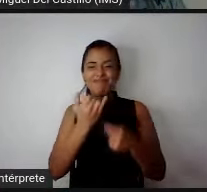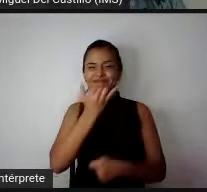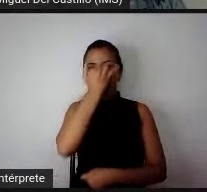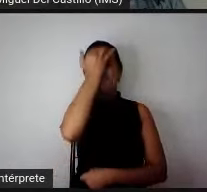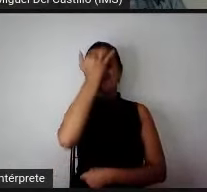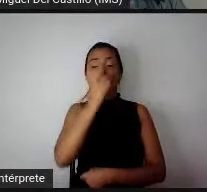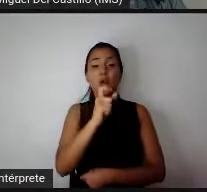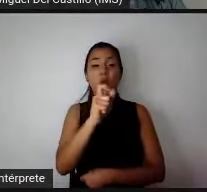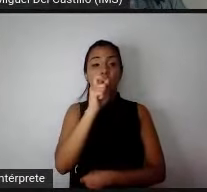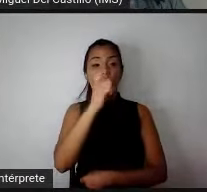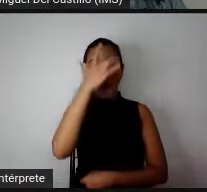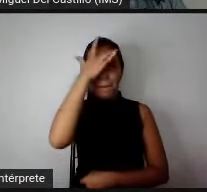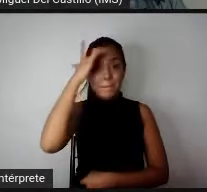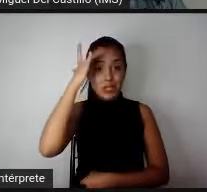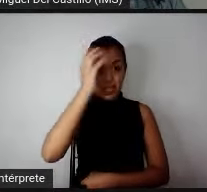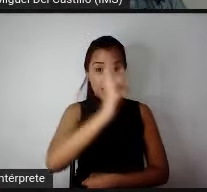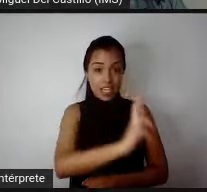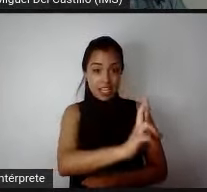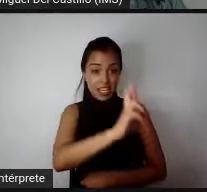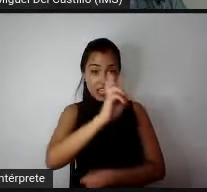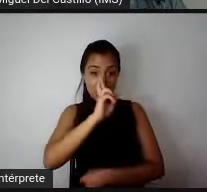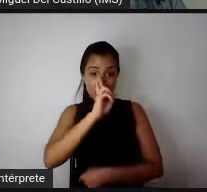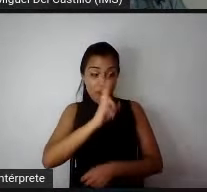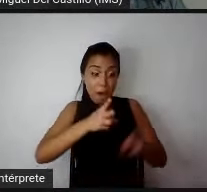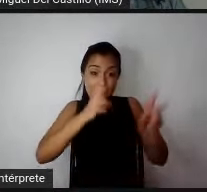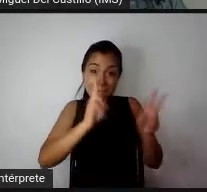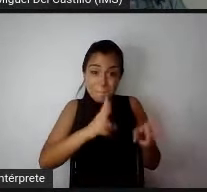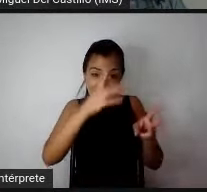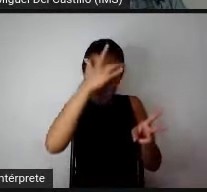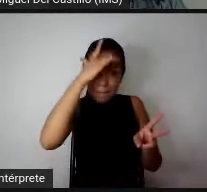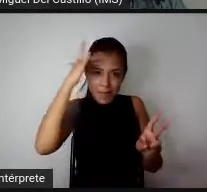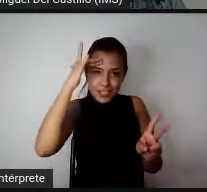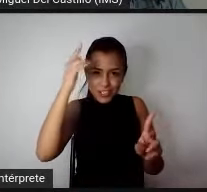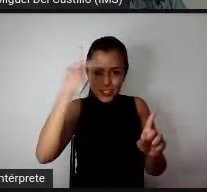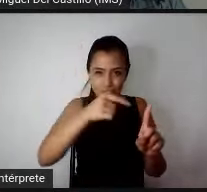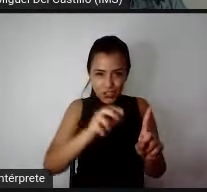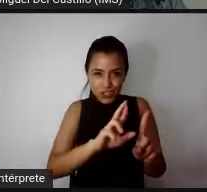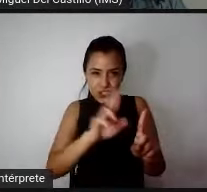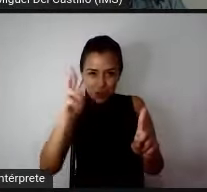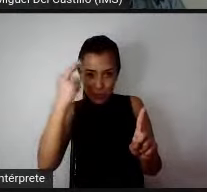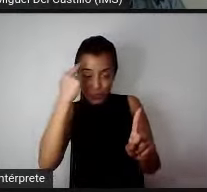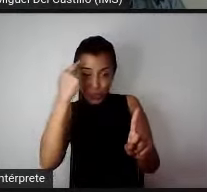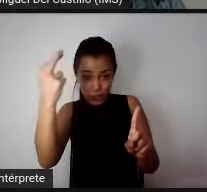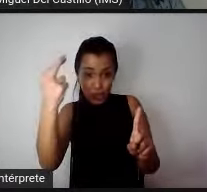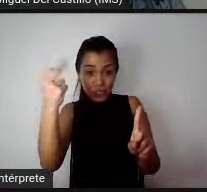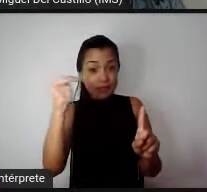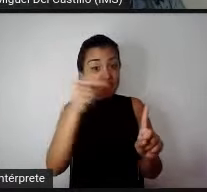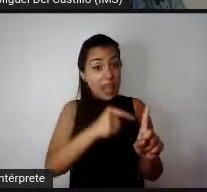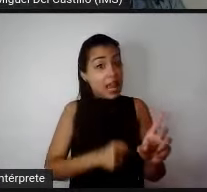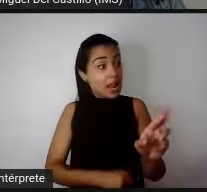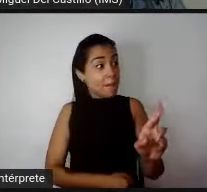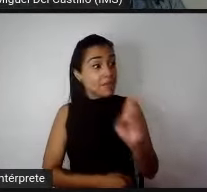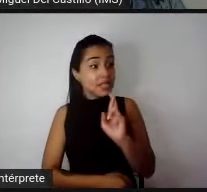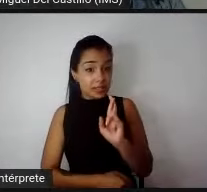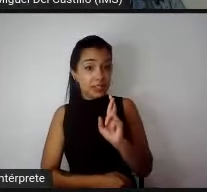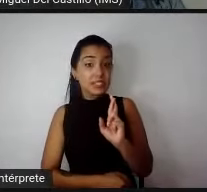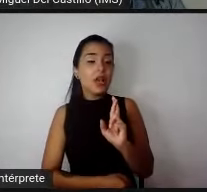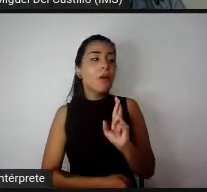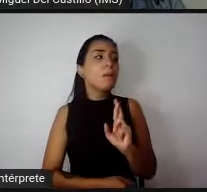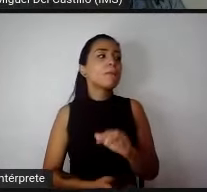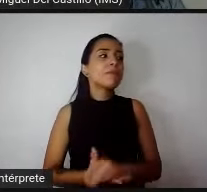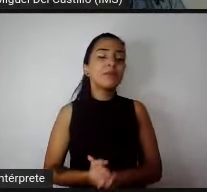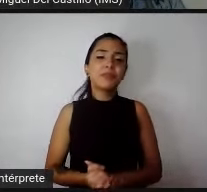foi o próprio Lee Strasberg. who's that speaking? Who's that speaking?